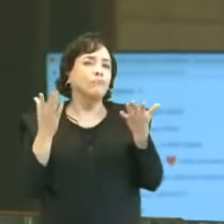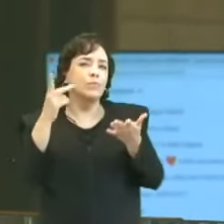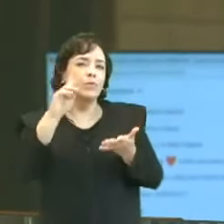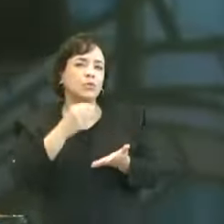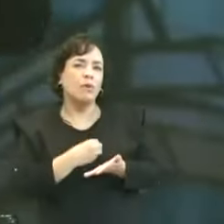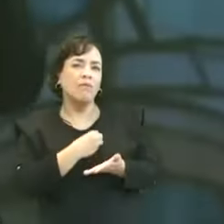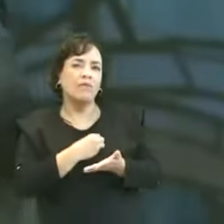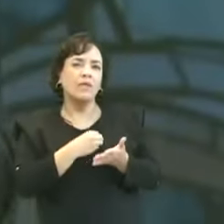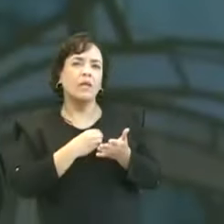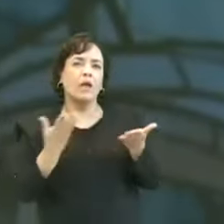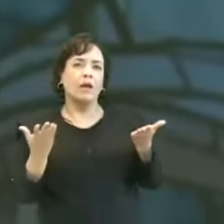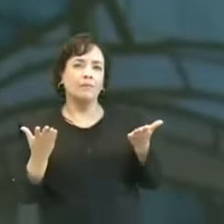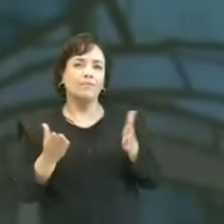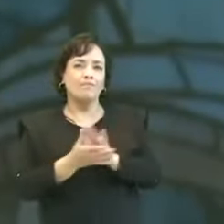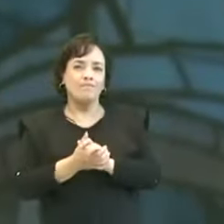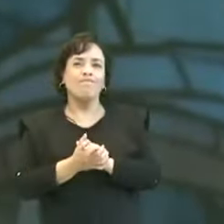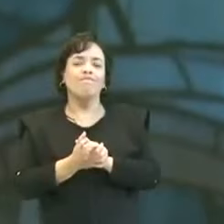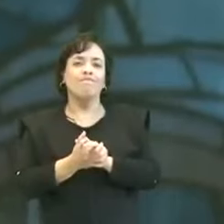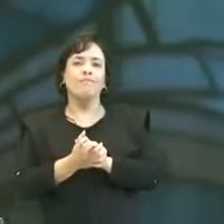Qual é o teu propósito?